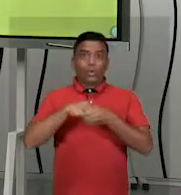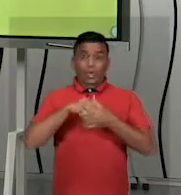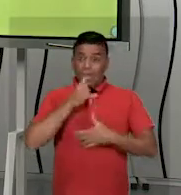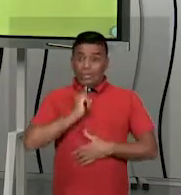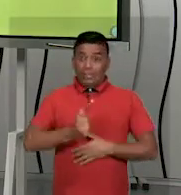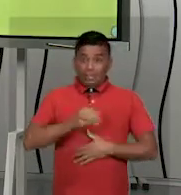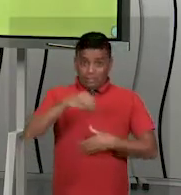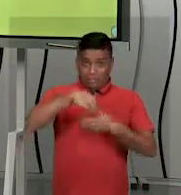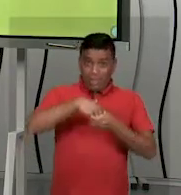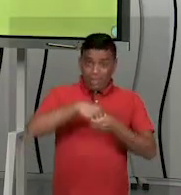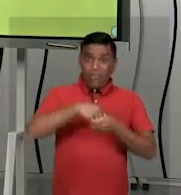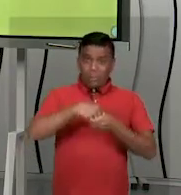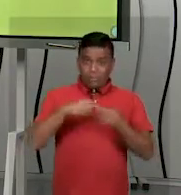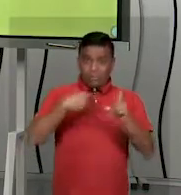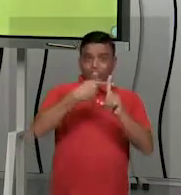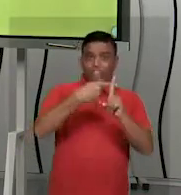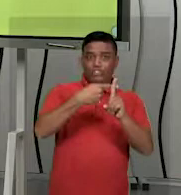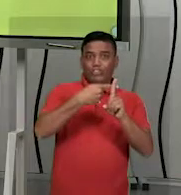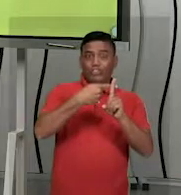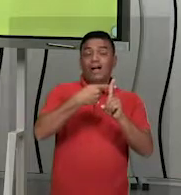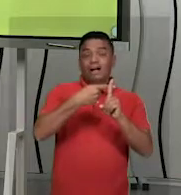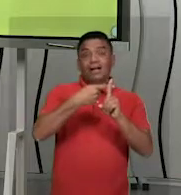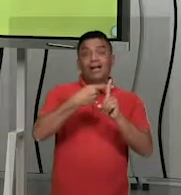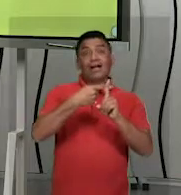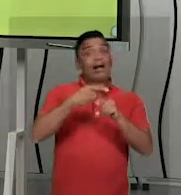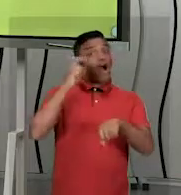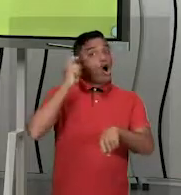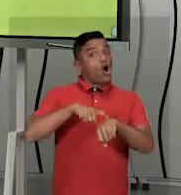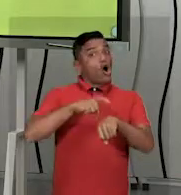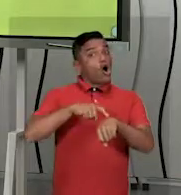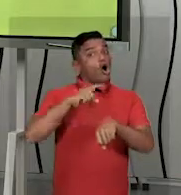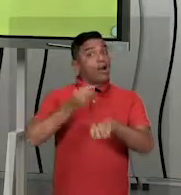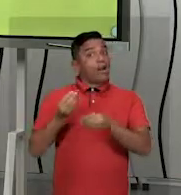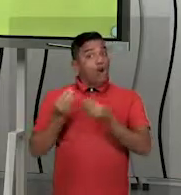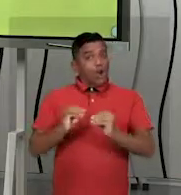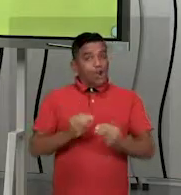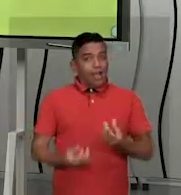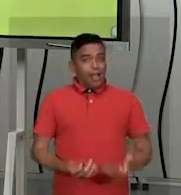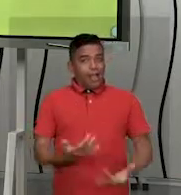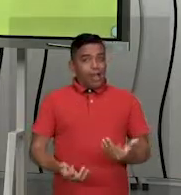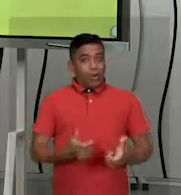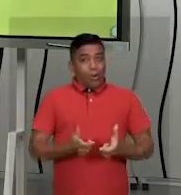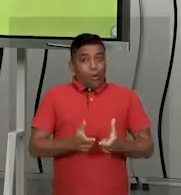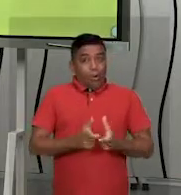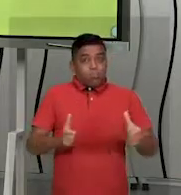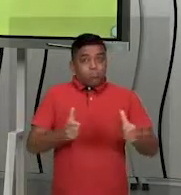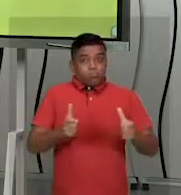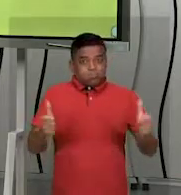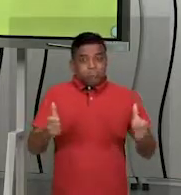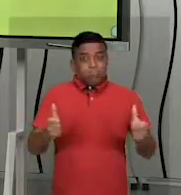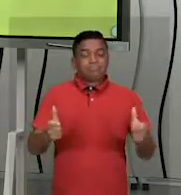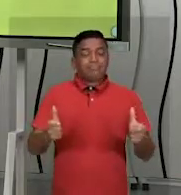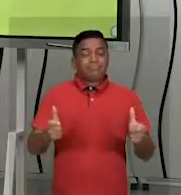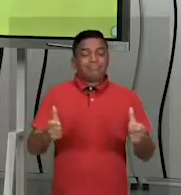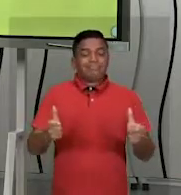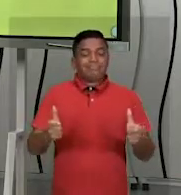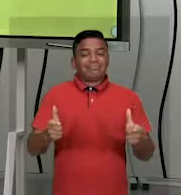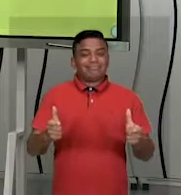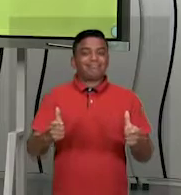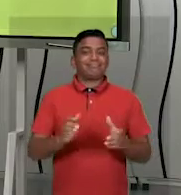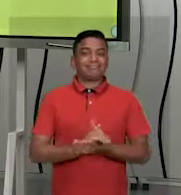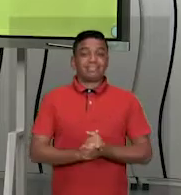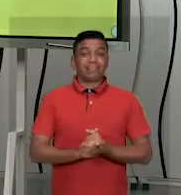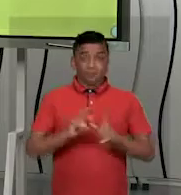caso quando o gás receber calor e quando o meio se expandir. tá? Quando o